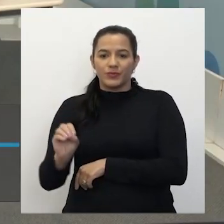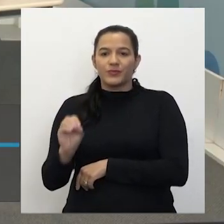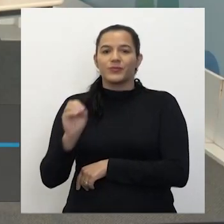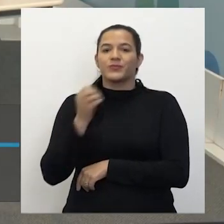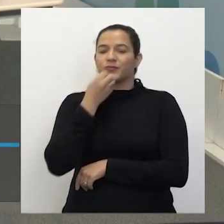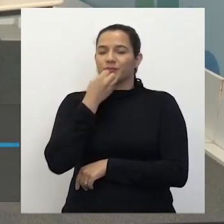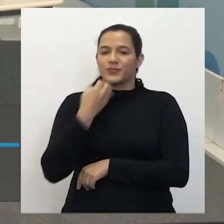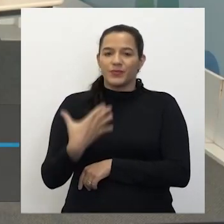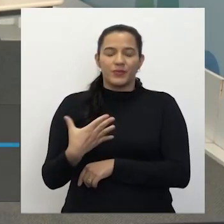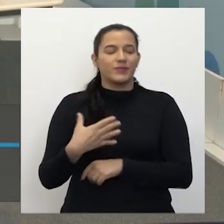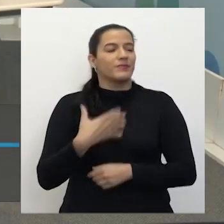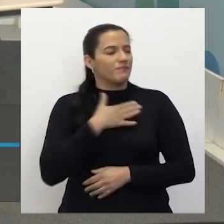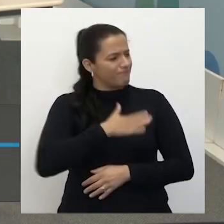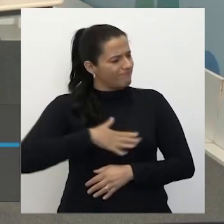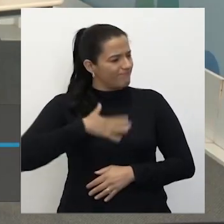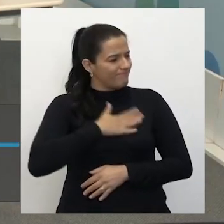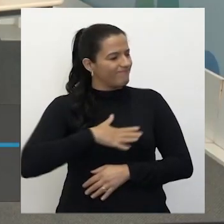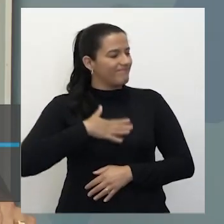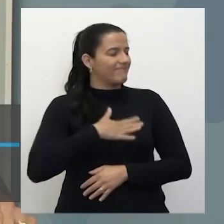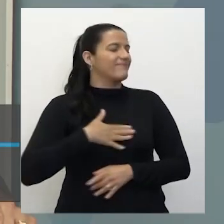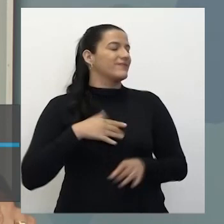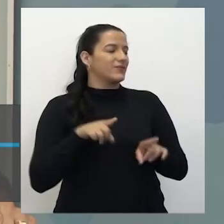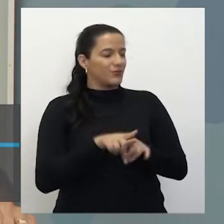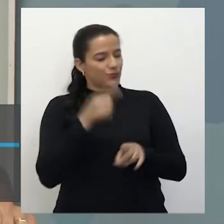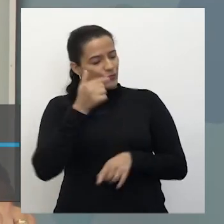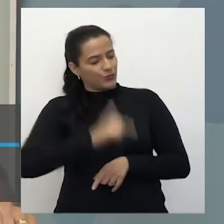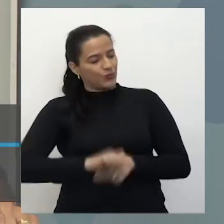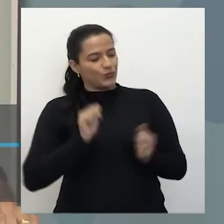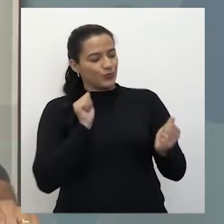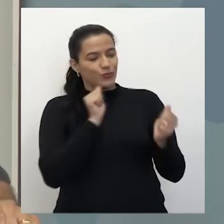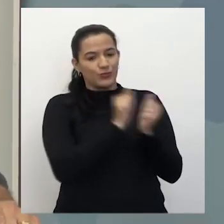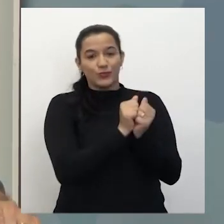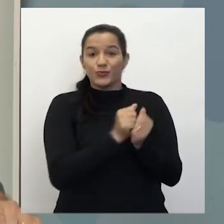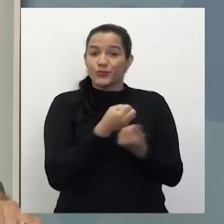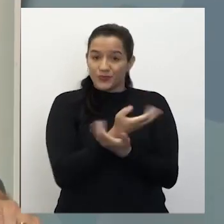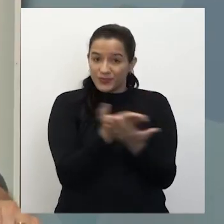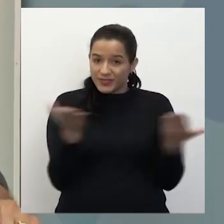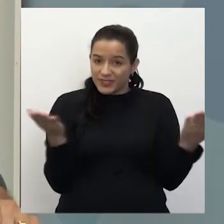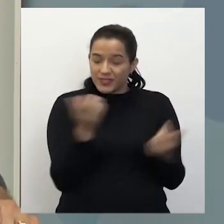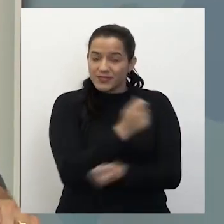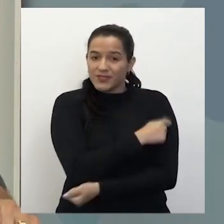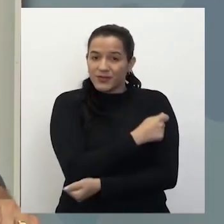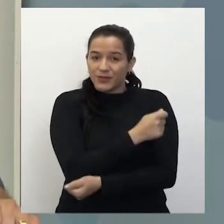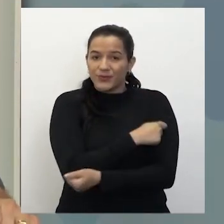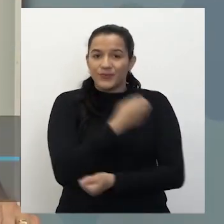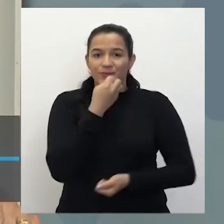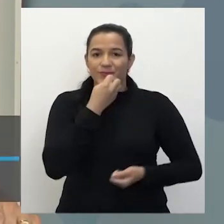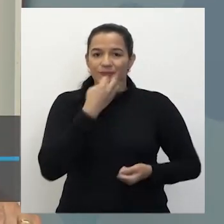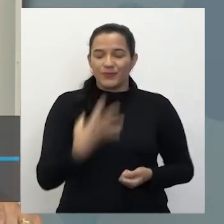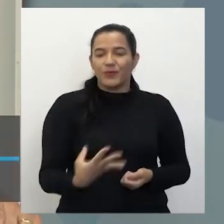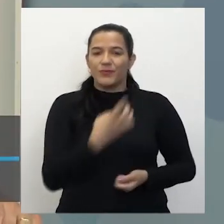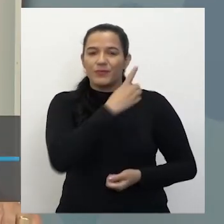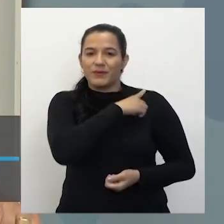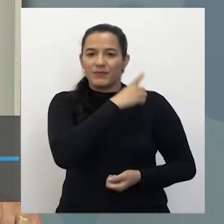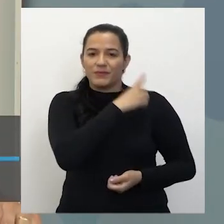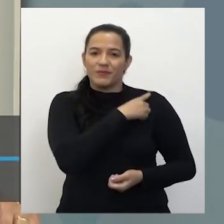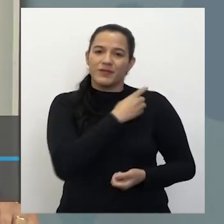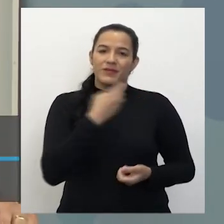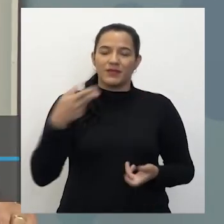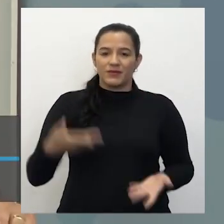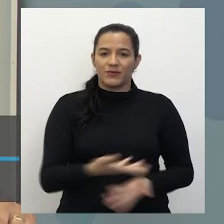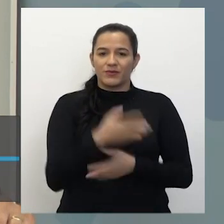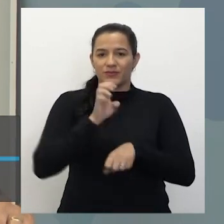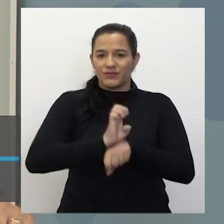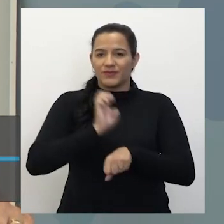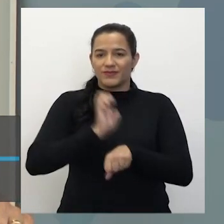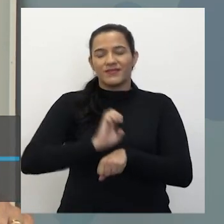professor Tayana Mauro. também. Estamos aqui mais uma vez. Tudo bem com vocês, queridíssimos alunos da primeira série do ensino médio do estado de São Paulo?